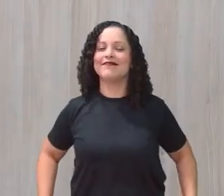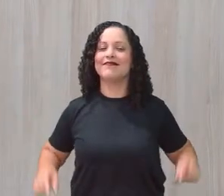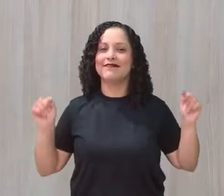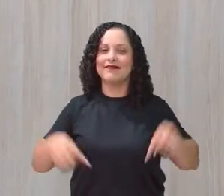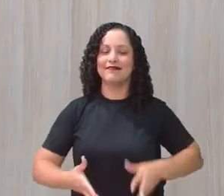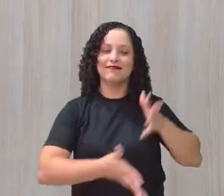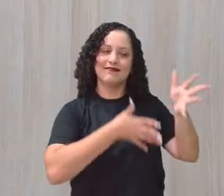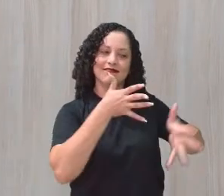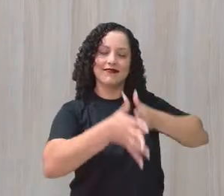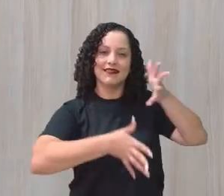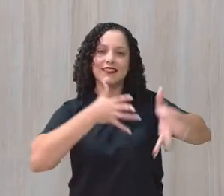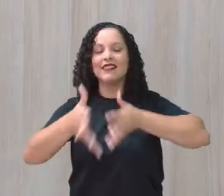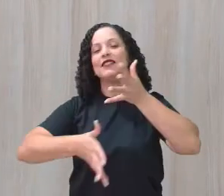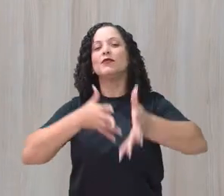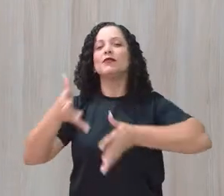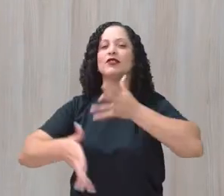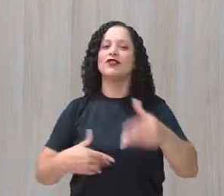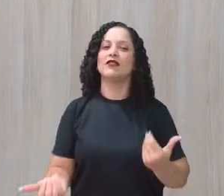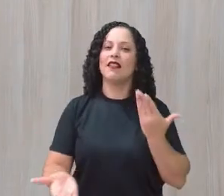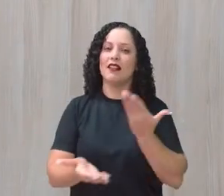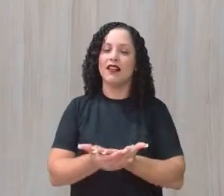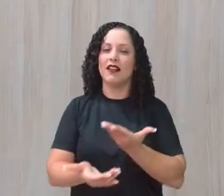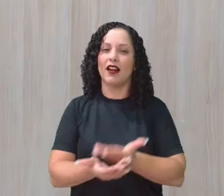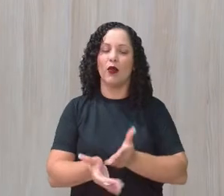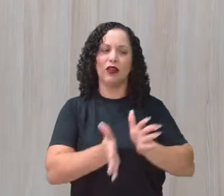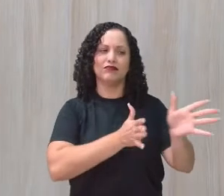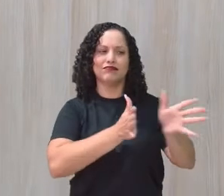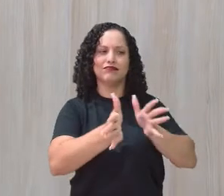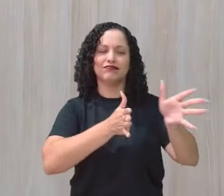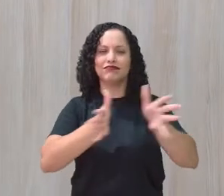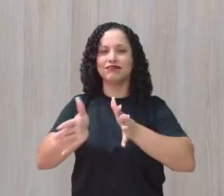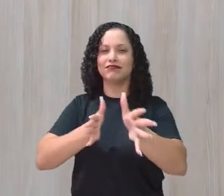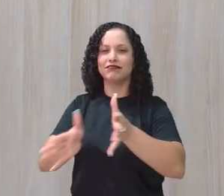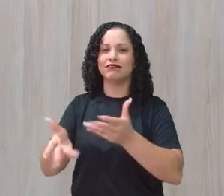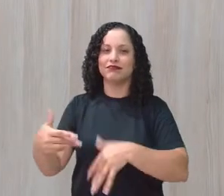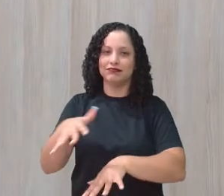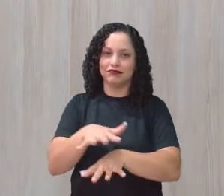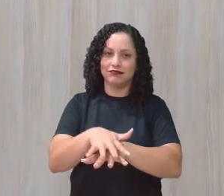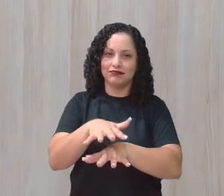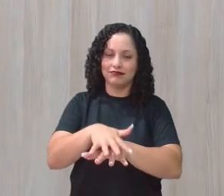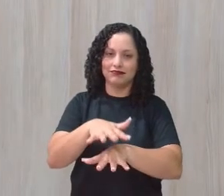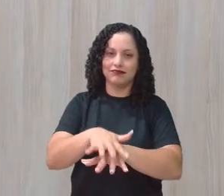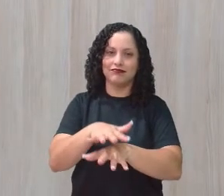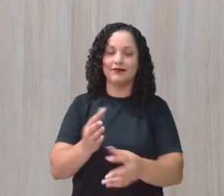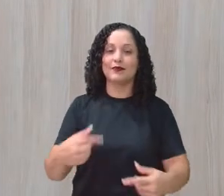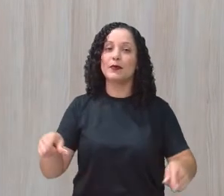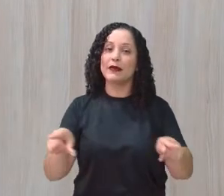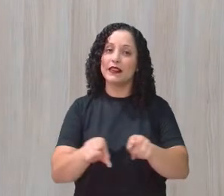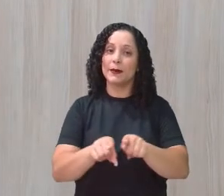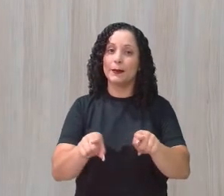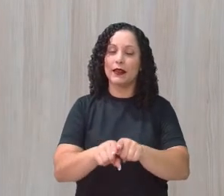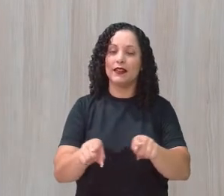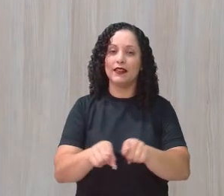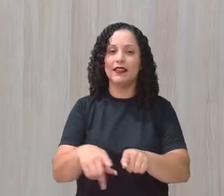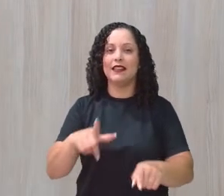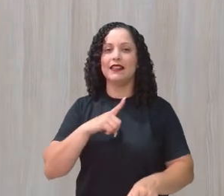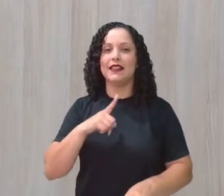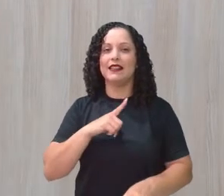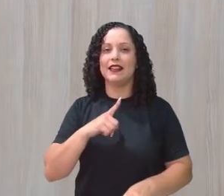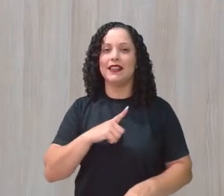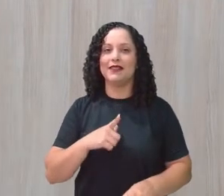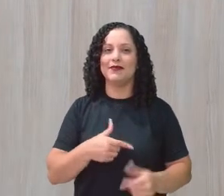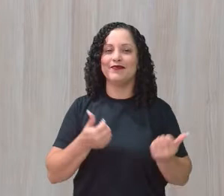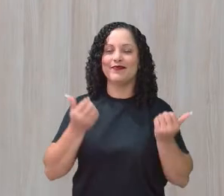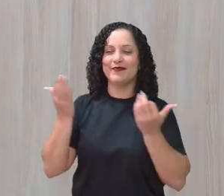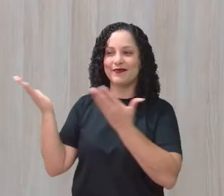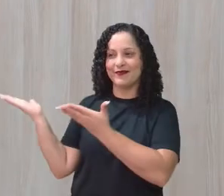de línguas e sinais, deixando a nossa aula muito mais acessível. E também temos